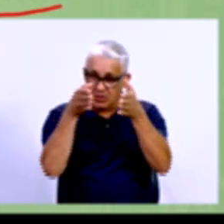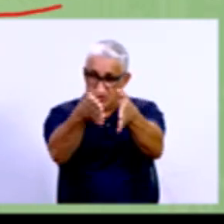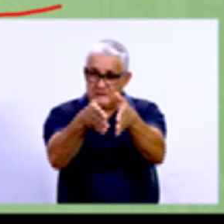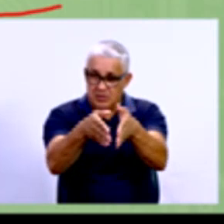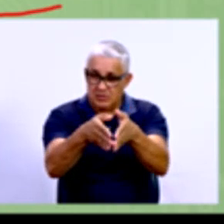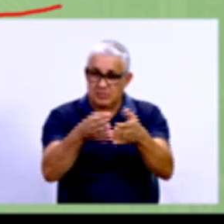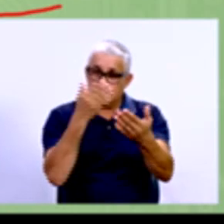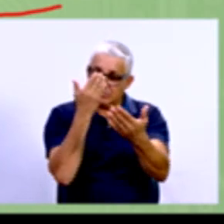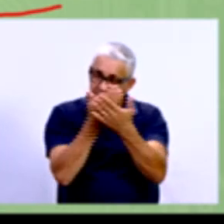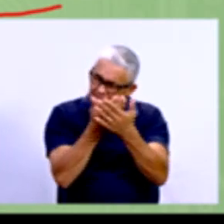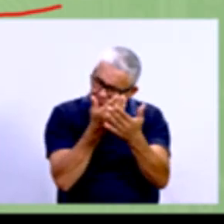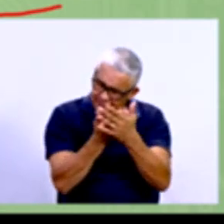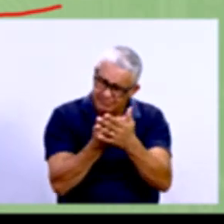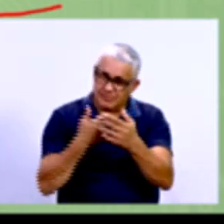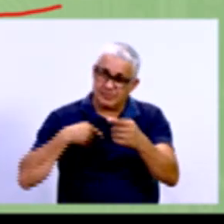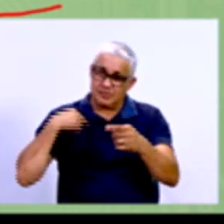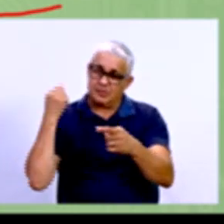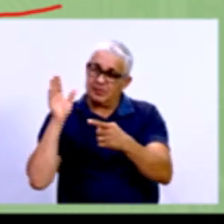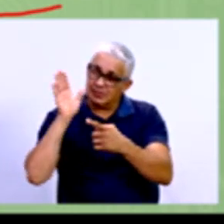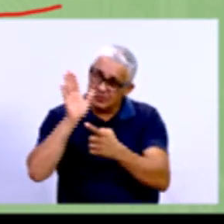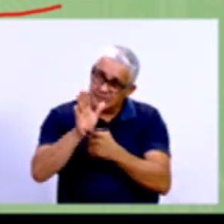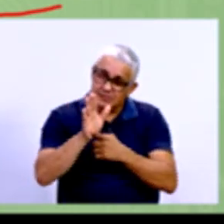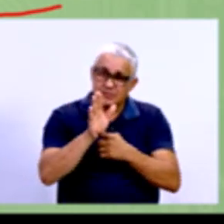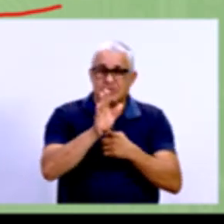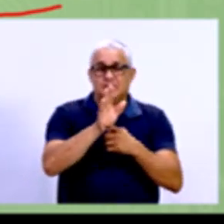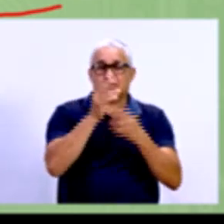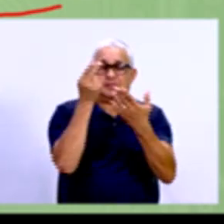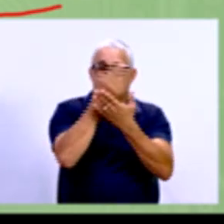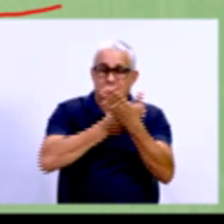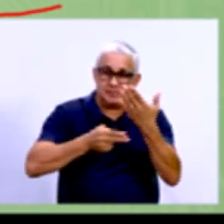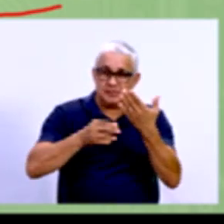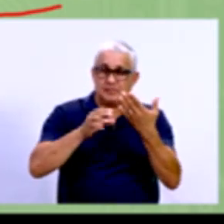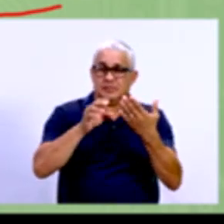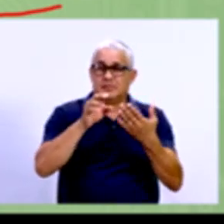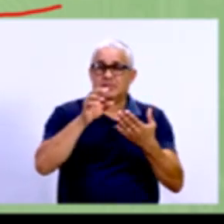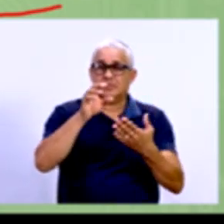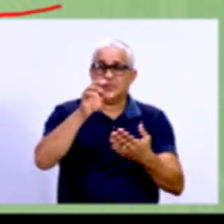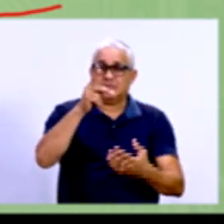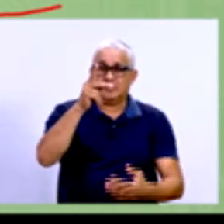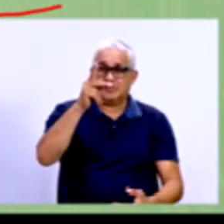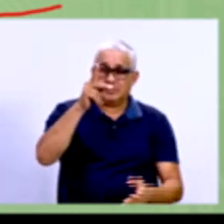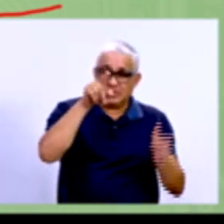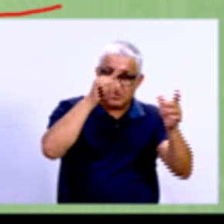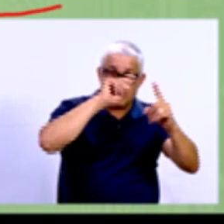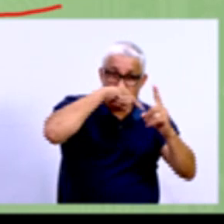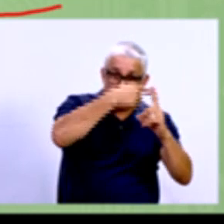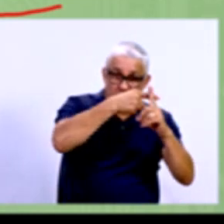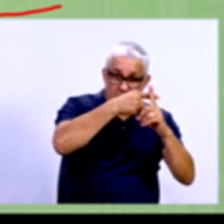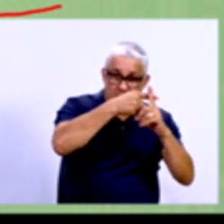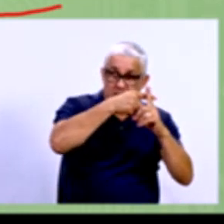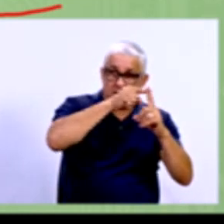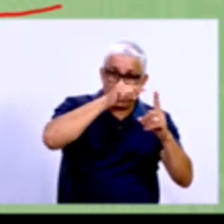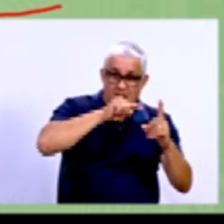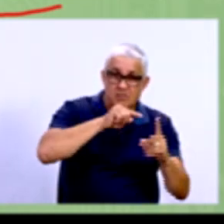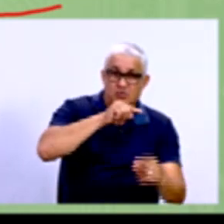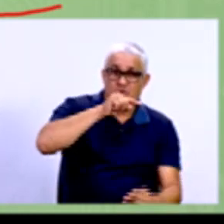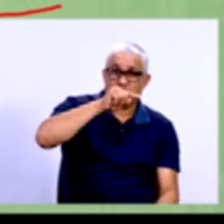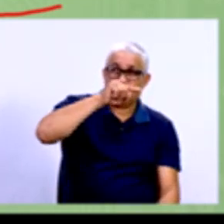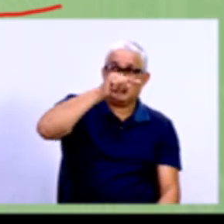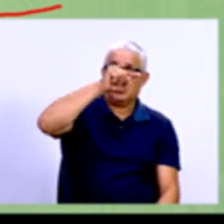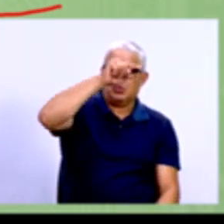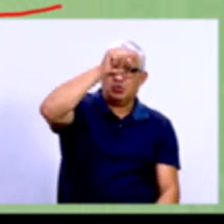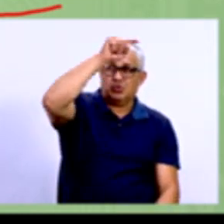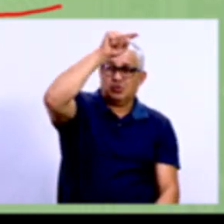nossas aulas, nós mostramos o gráfico da correlação positiva, que a nossa linha, ela ia para cima, sempre ia para cima, para a